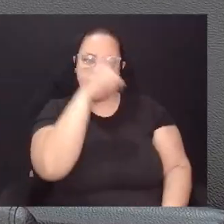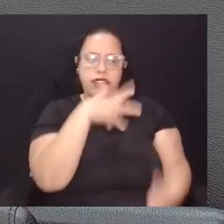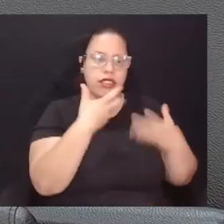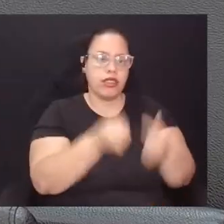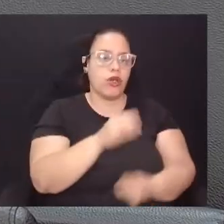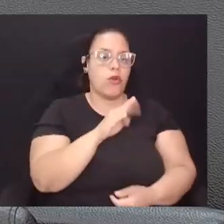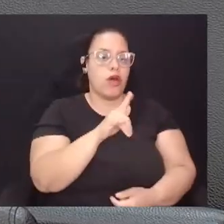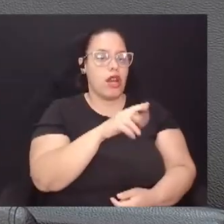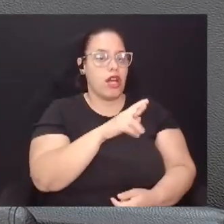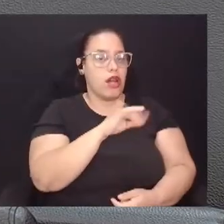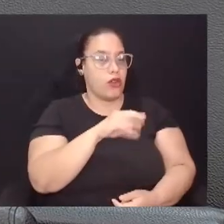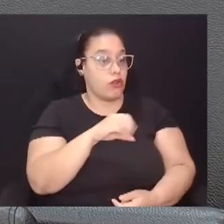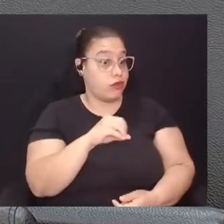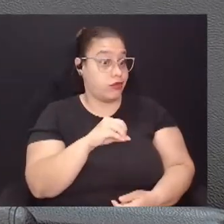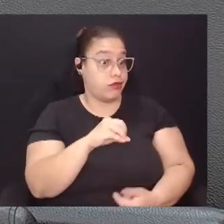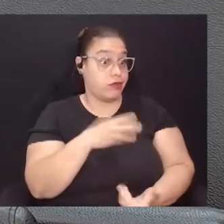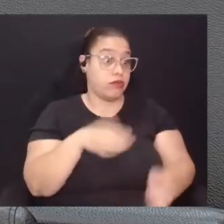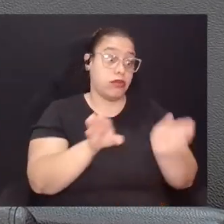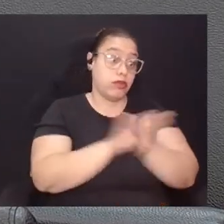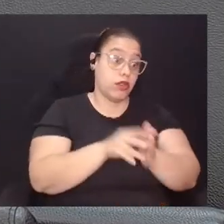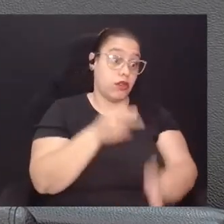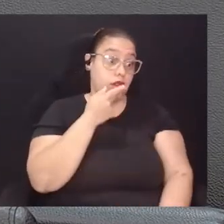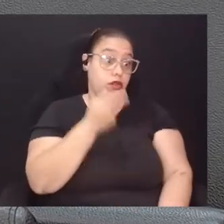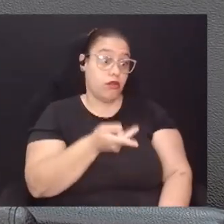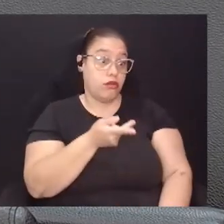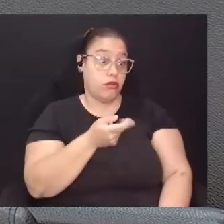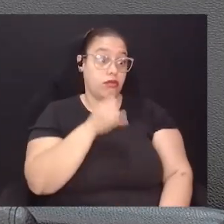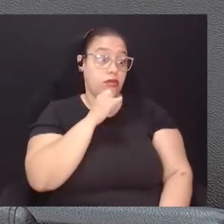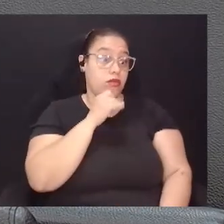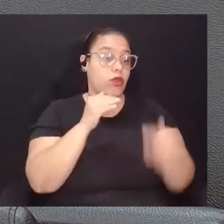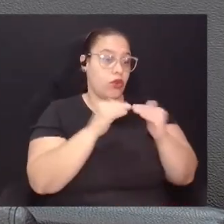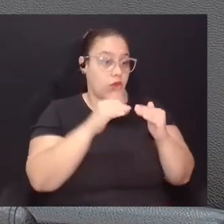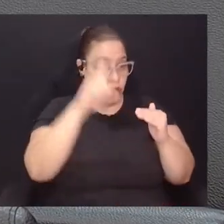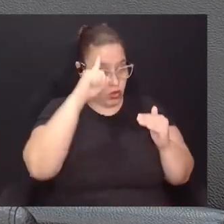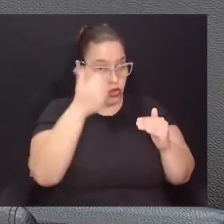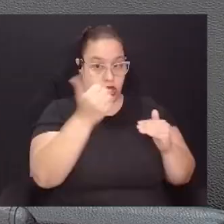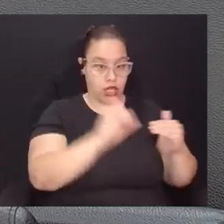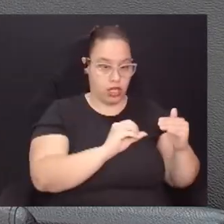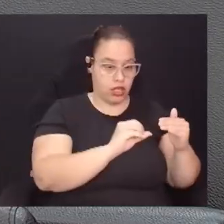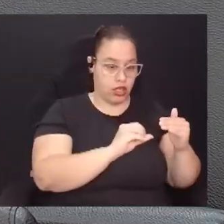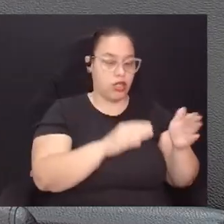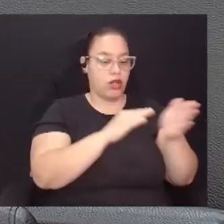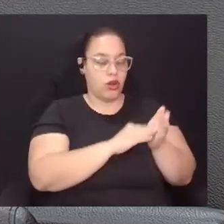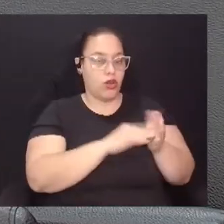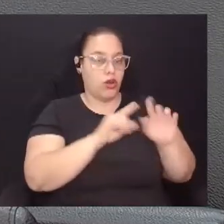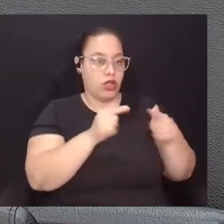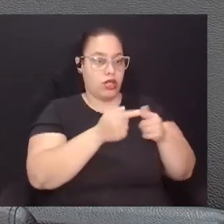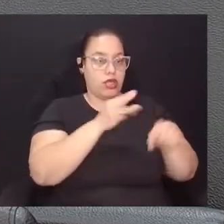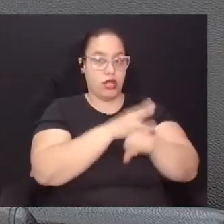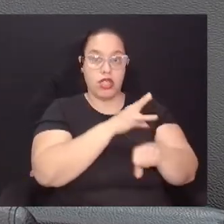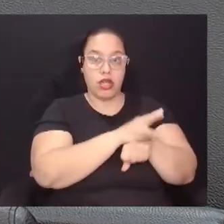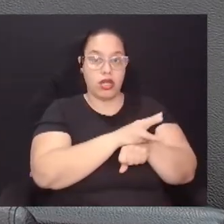dificuldade de receber os benefícios inicialmente. Então, assim, chegava e falava, por exemplo, o acordo estava no dia 10, aí chegava num